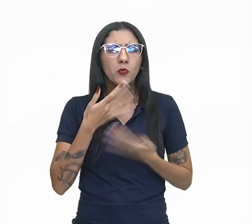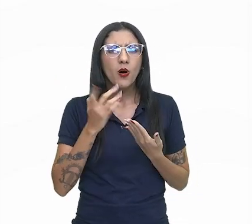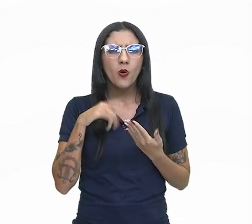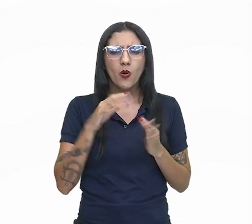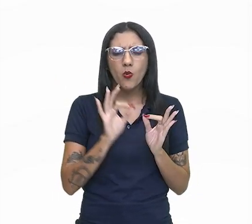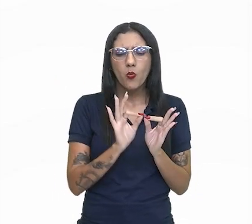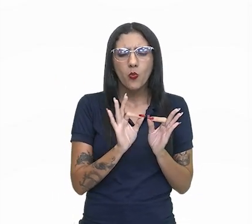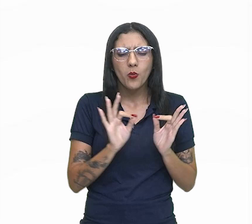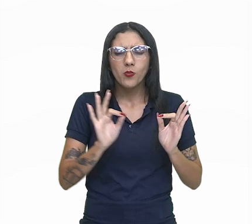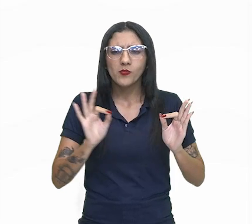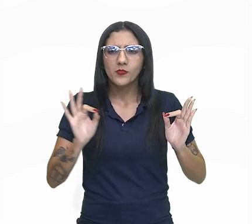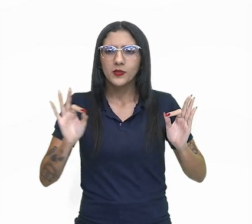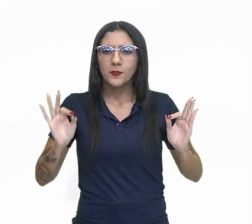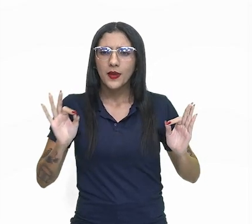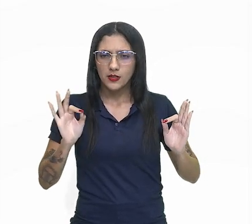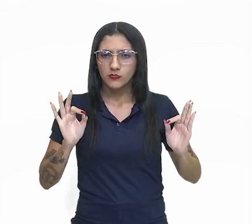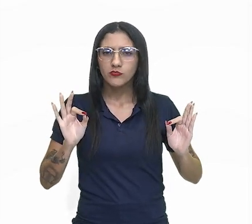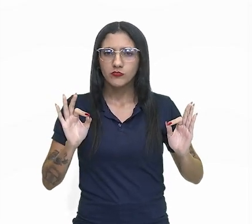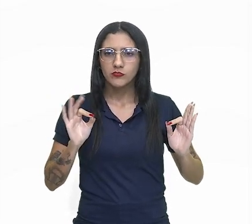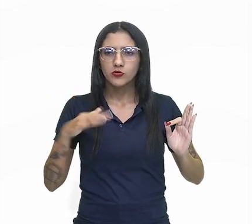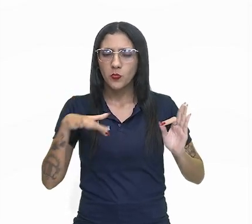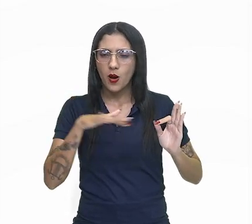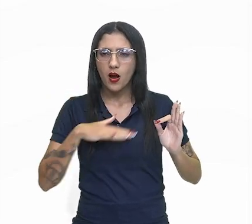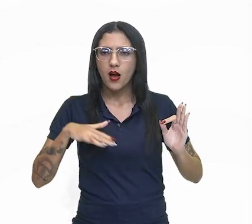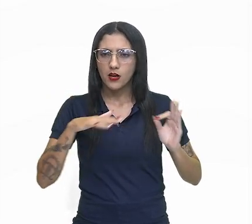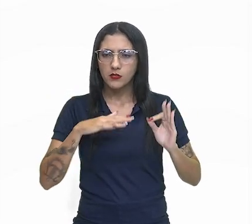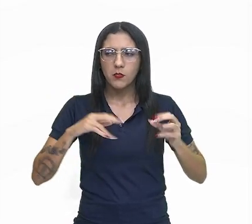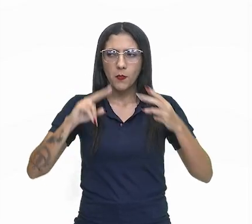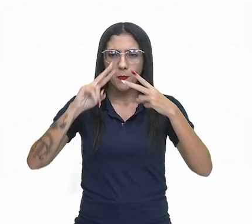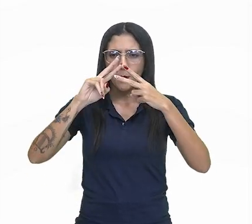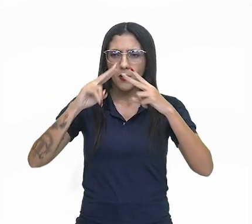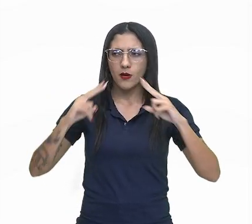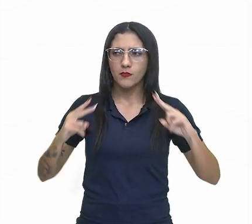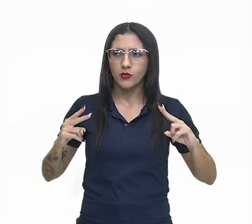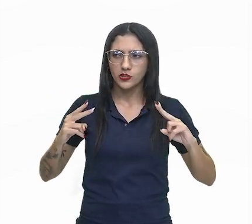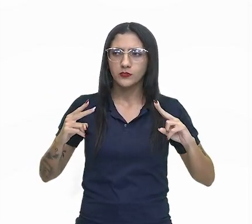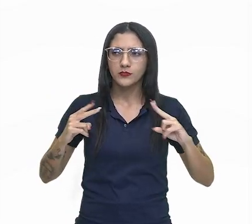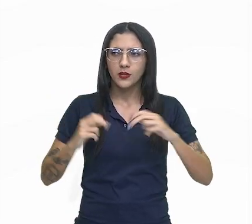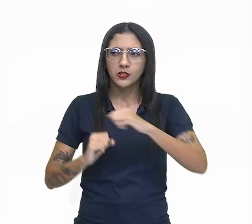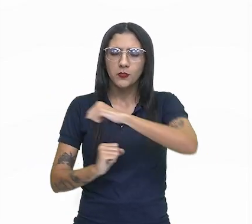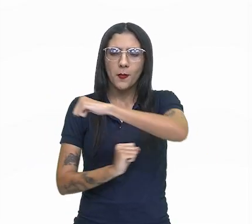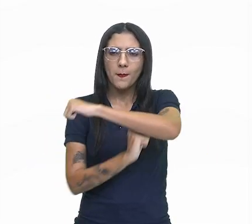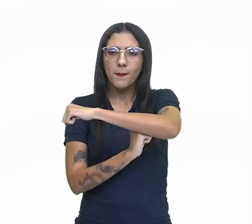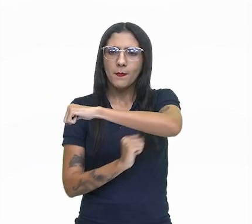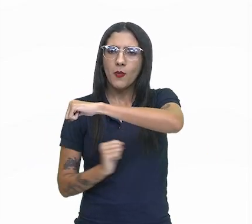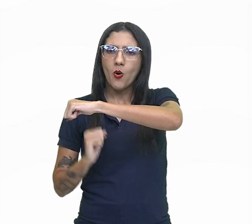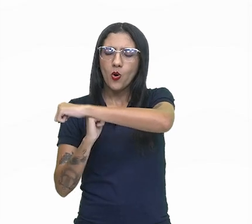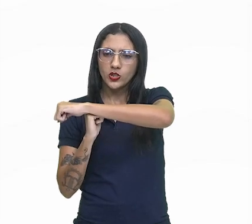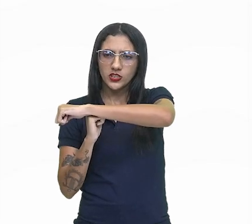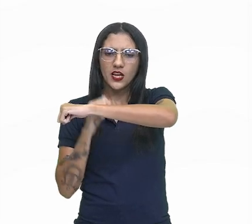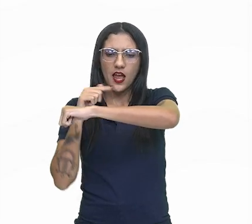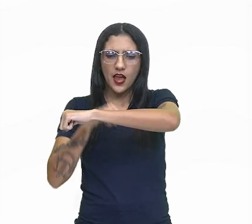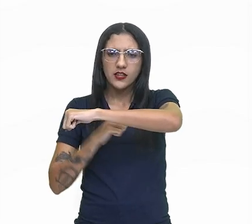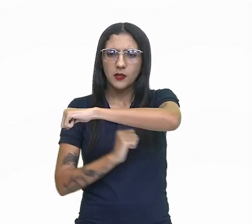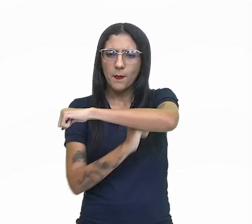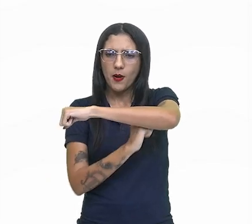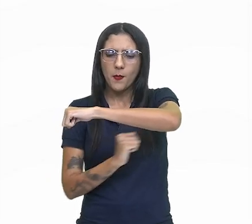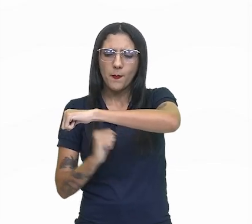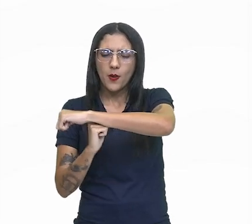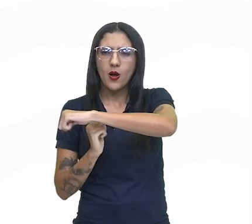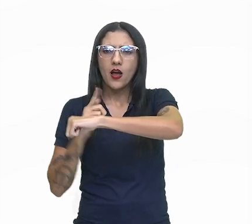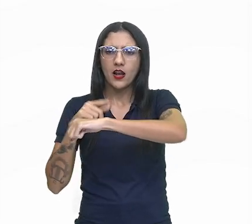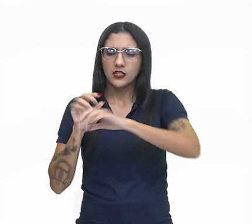comprimento aproximado de uma ponte em quilômetro, sabendo que ela tem